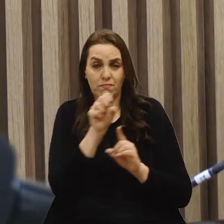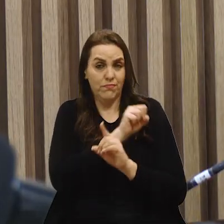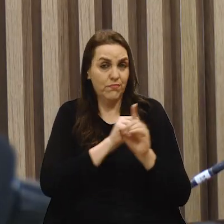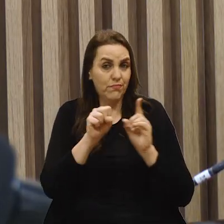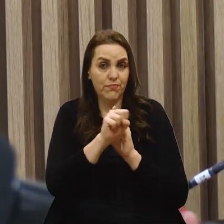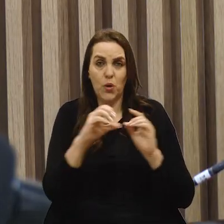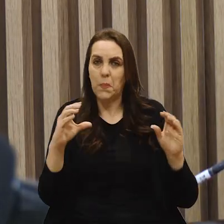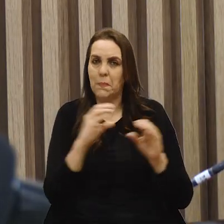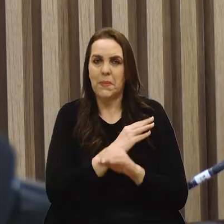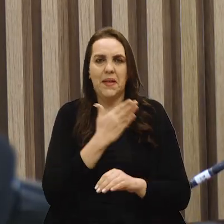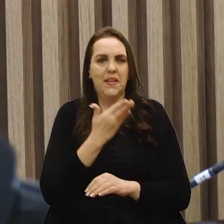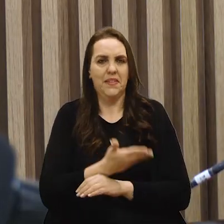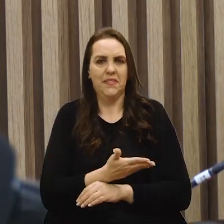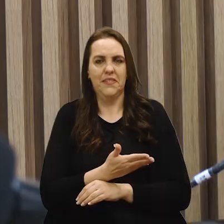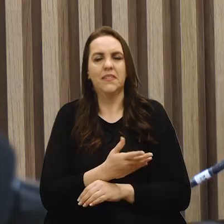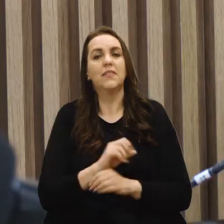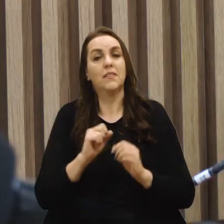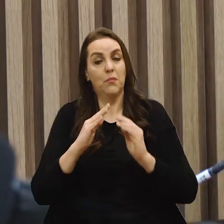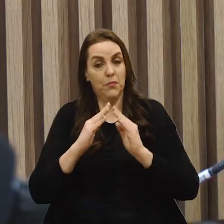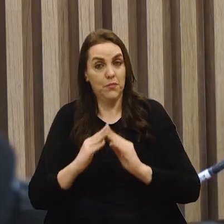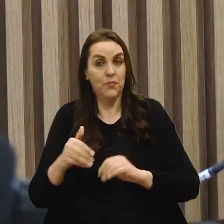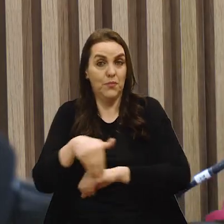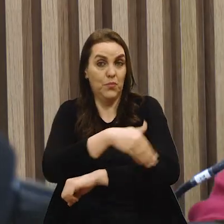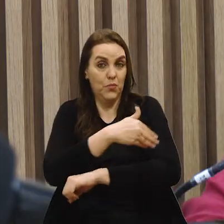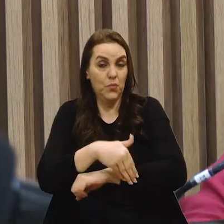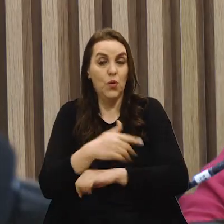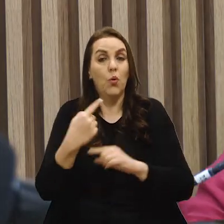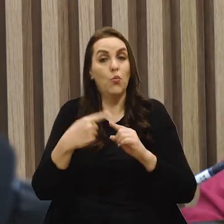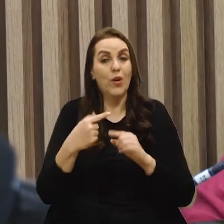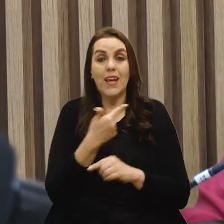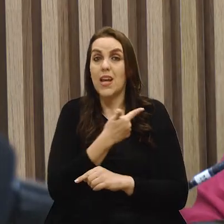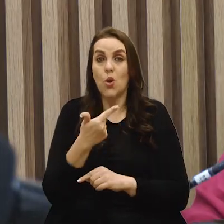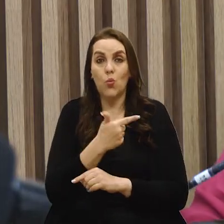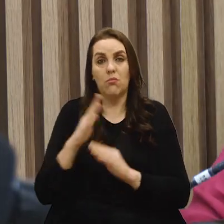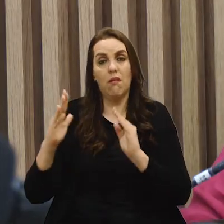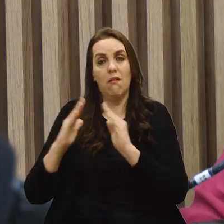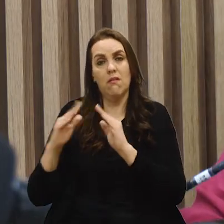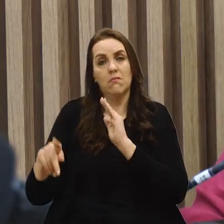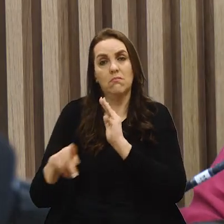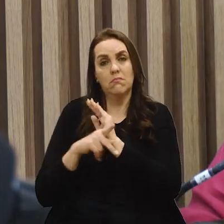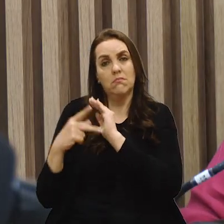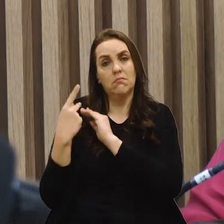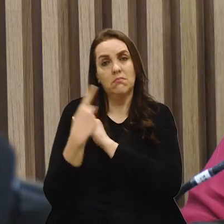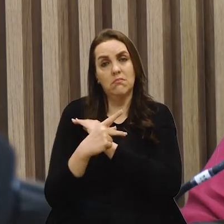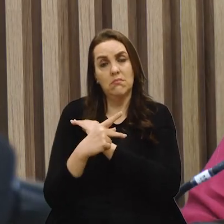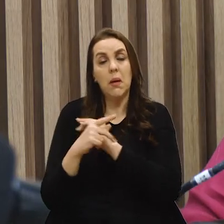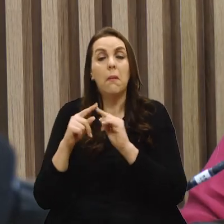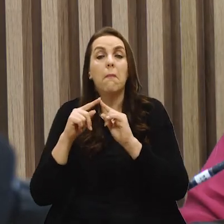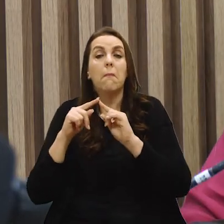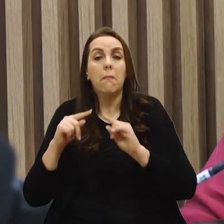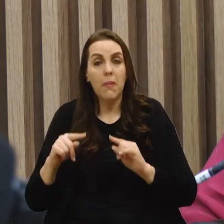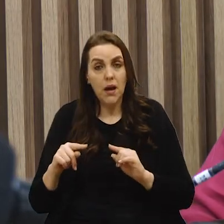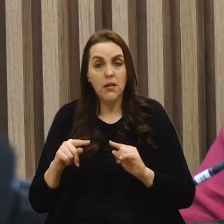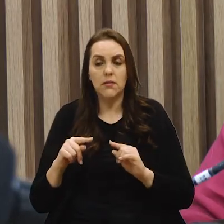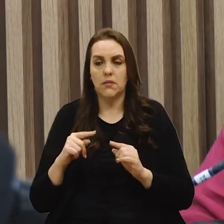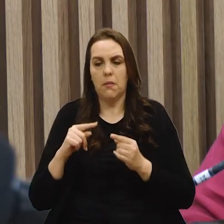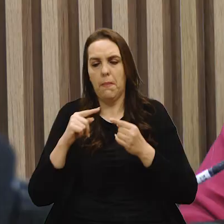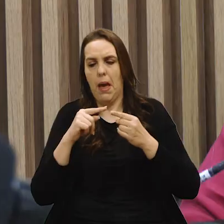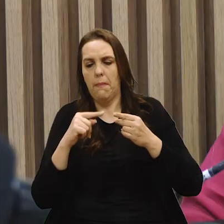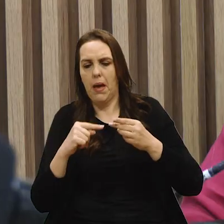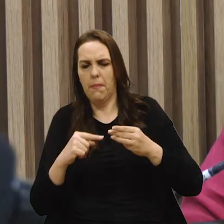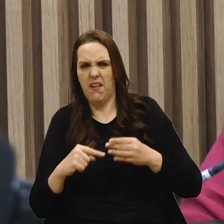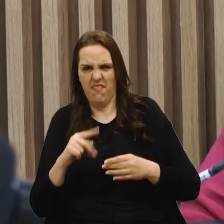social, que está em situação de rua porque está em desabrigo, mas não necessariamente vai